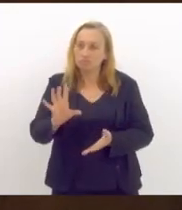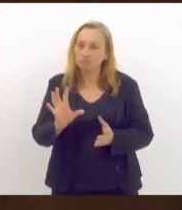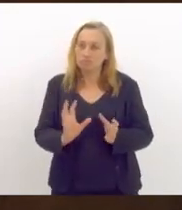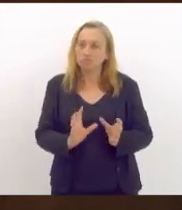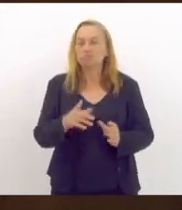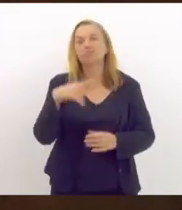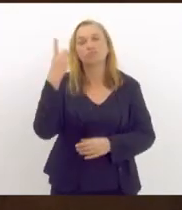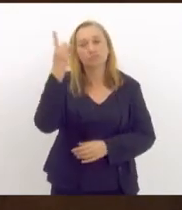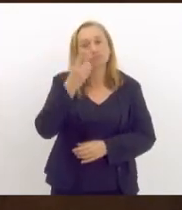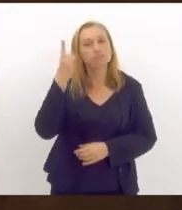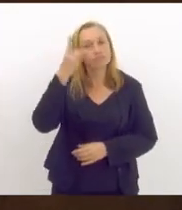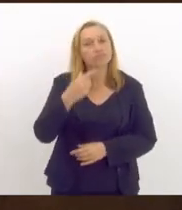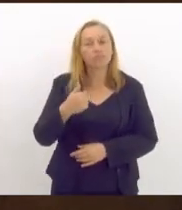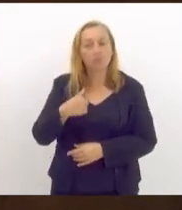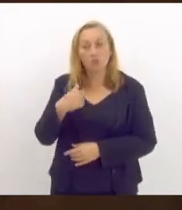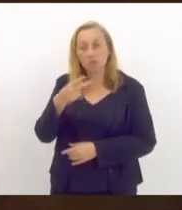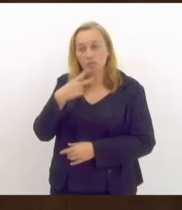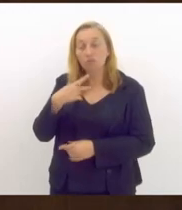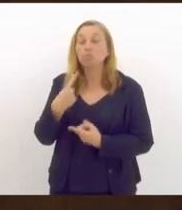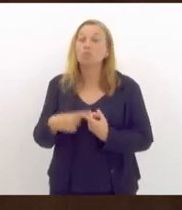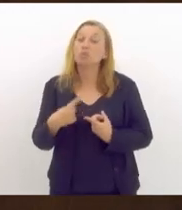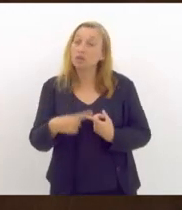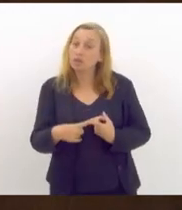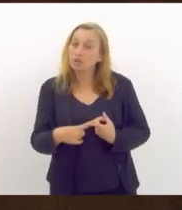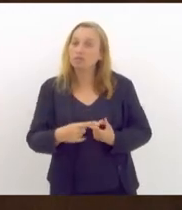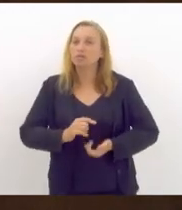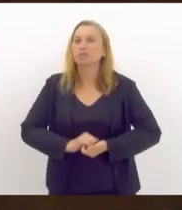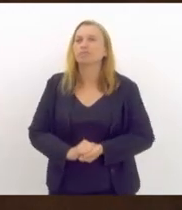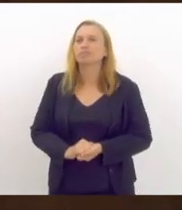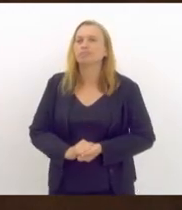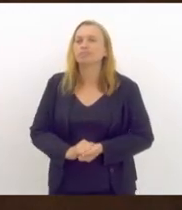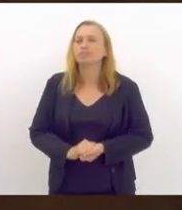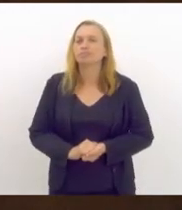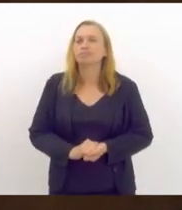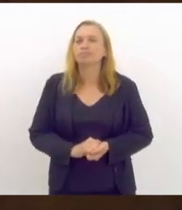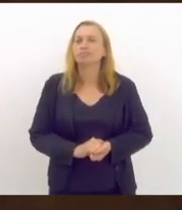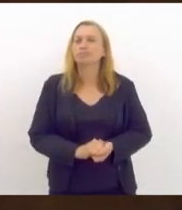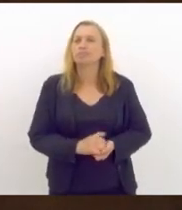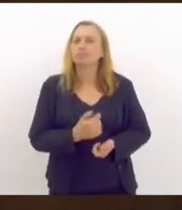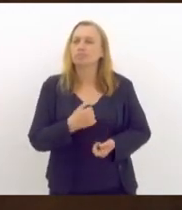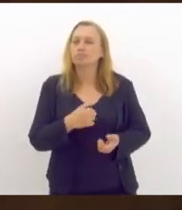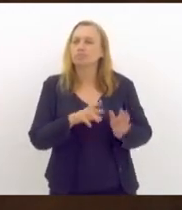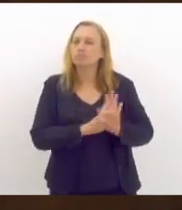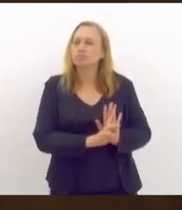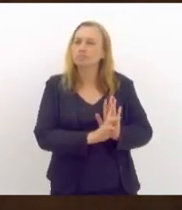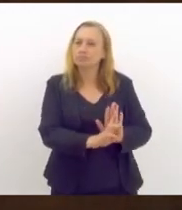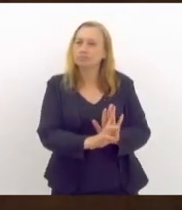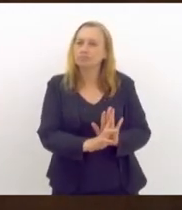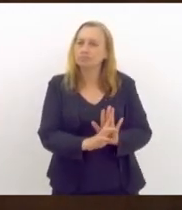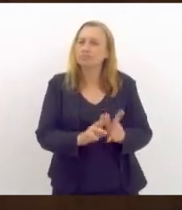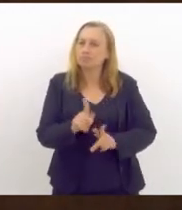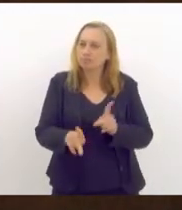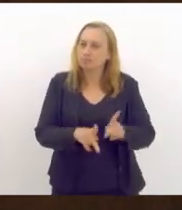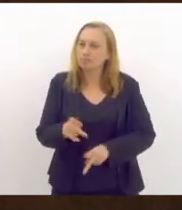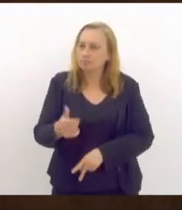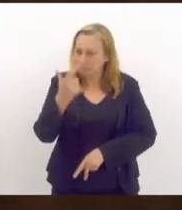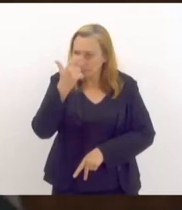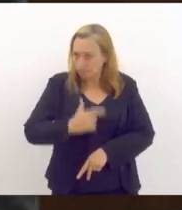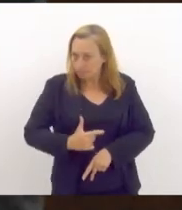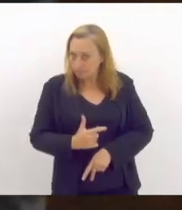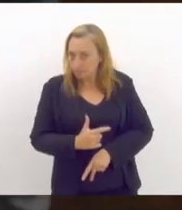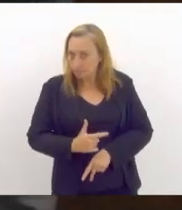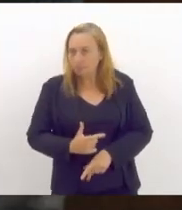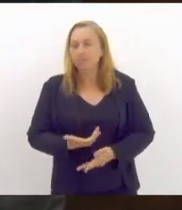e aqui eu tô dizendo isso porque Porque como representante do povo como somos né